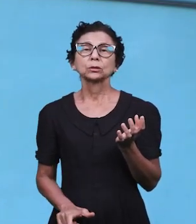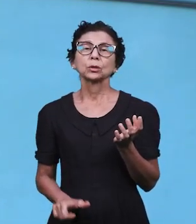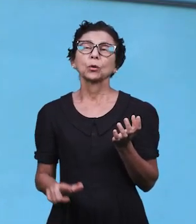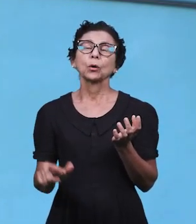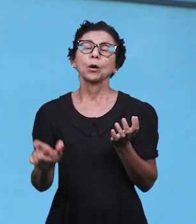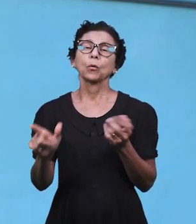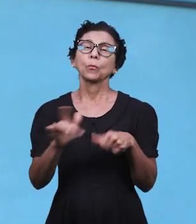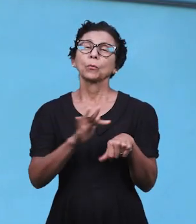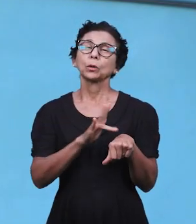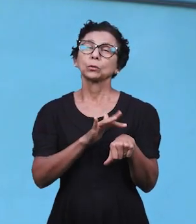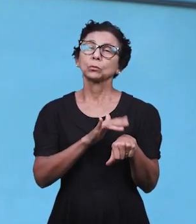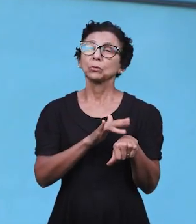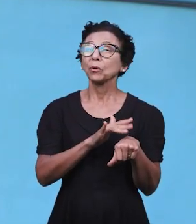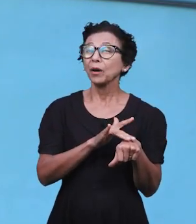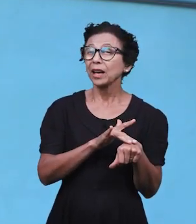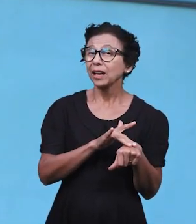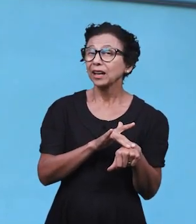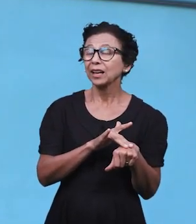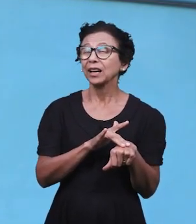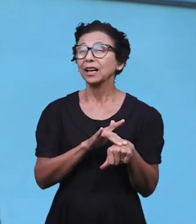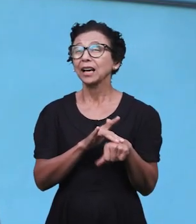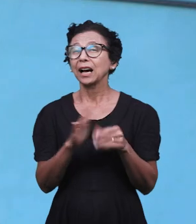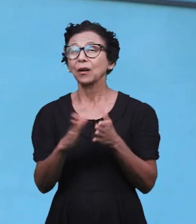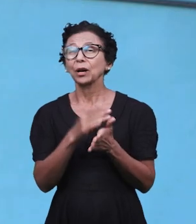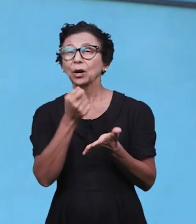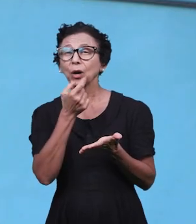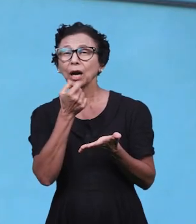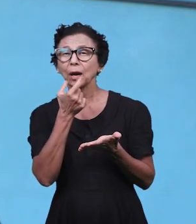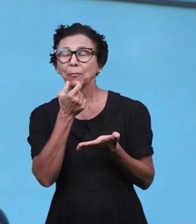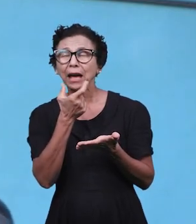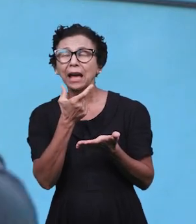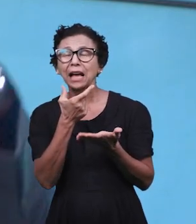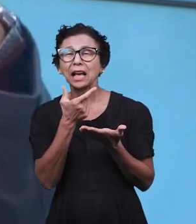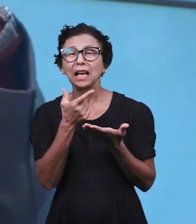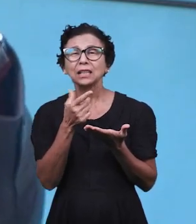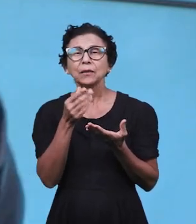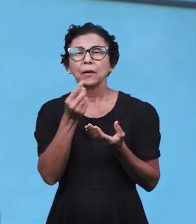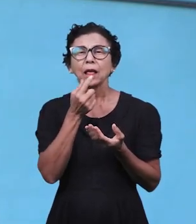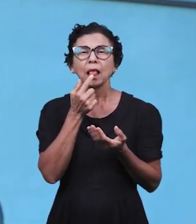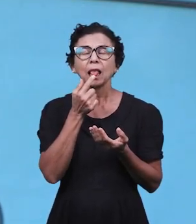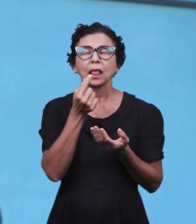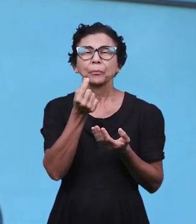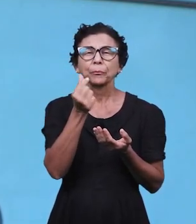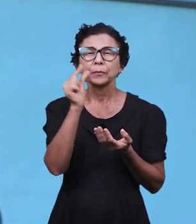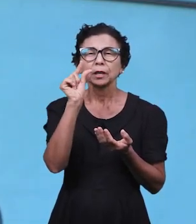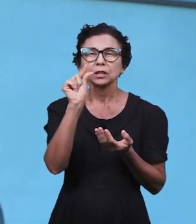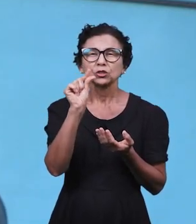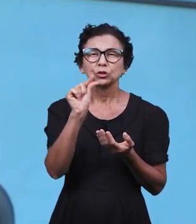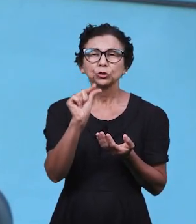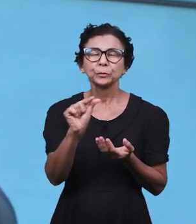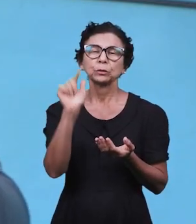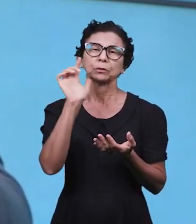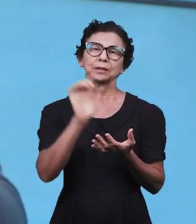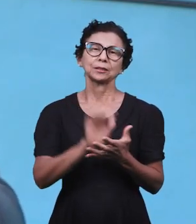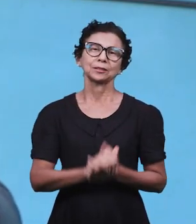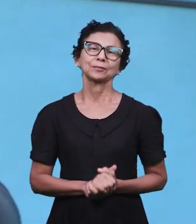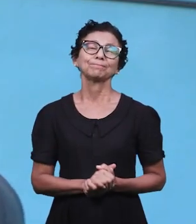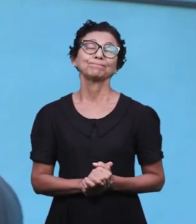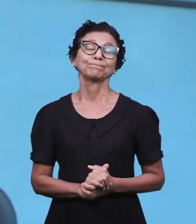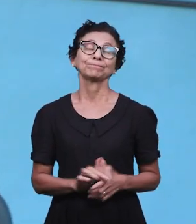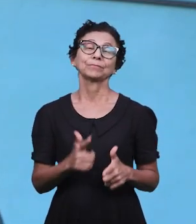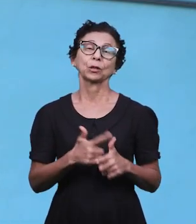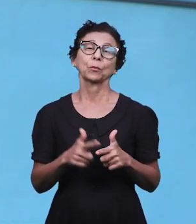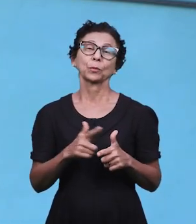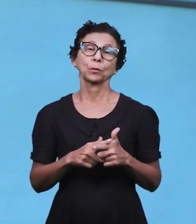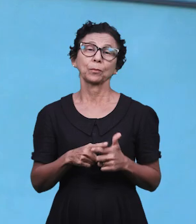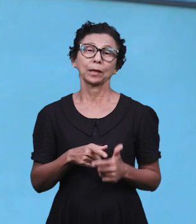aí de alguma doença e aí tomam um remédio que vai dar uma baixa de salivação, consequentemente vão